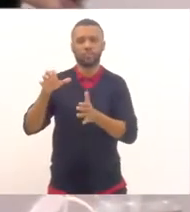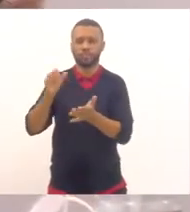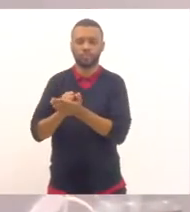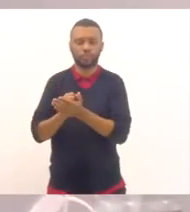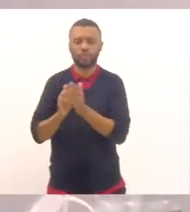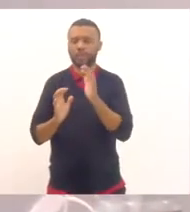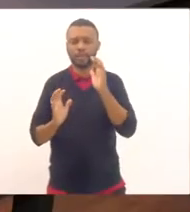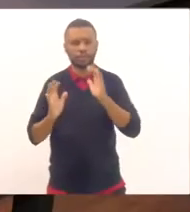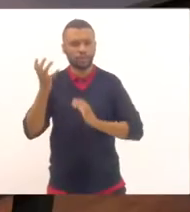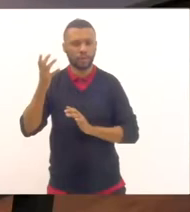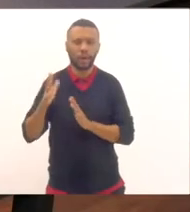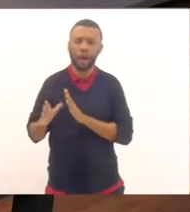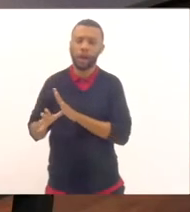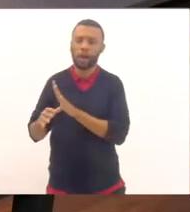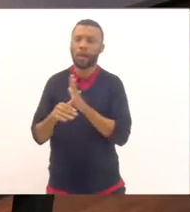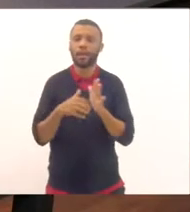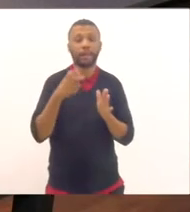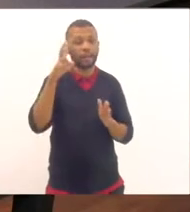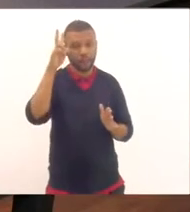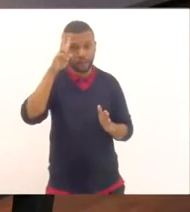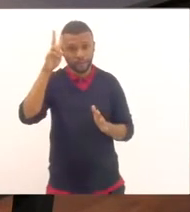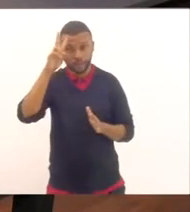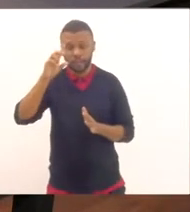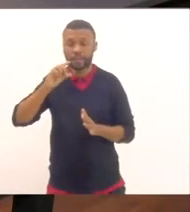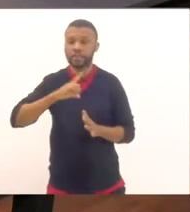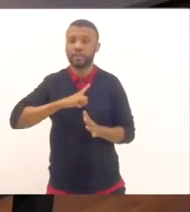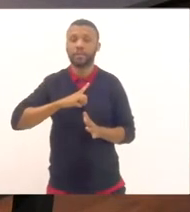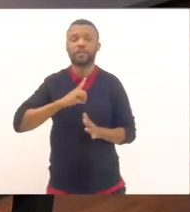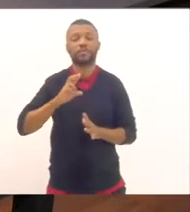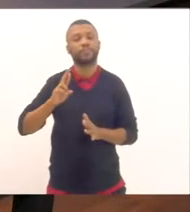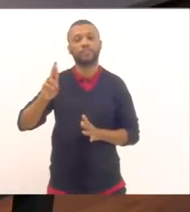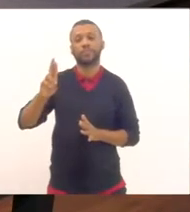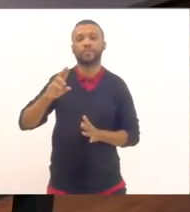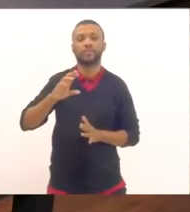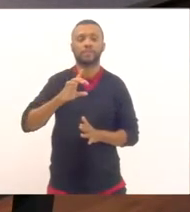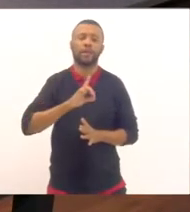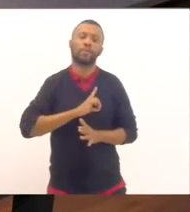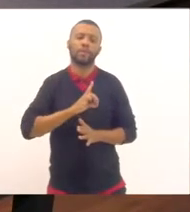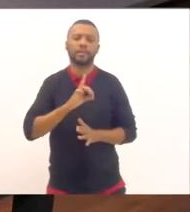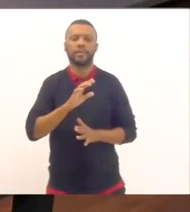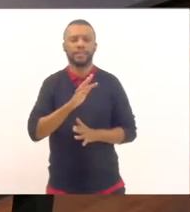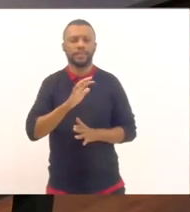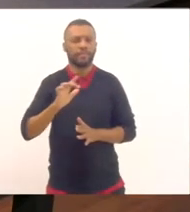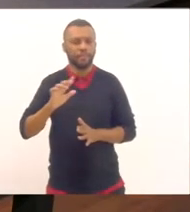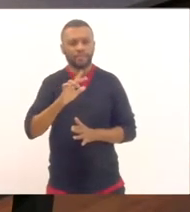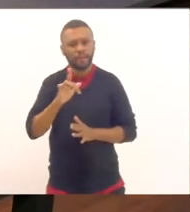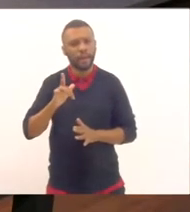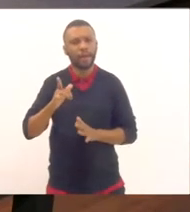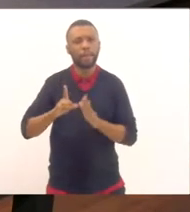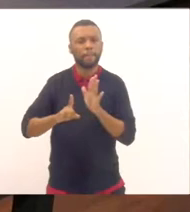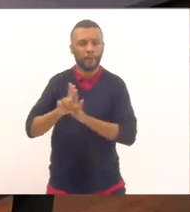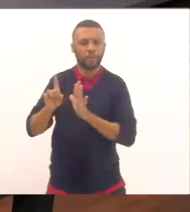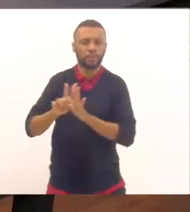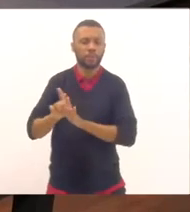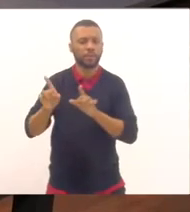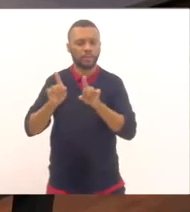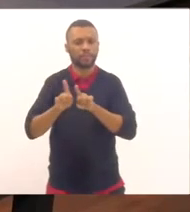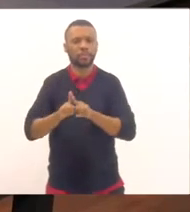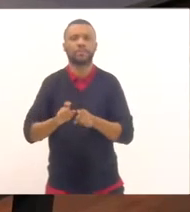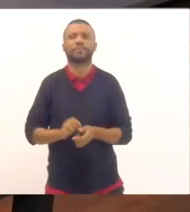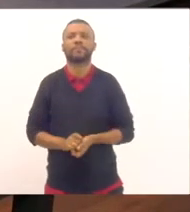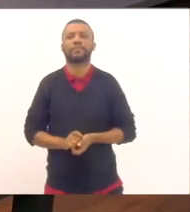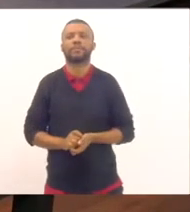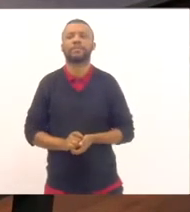queria lembrar que existe apresentação da sociedade civil em algum momento eu gostaria de fazer contra também obrigado Presidente posso